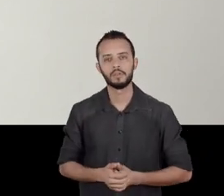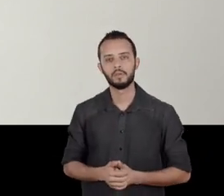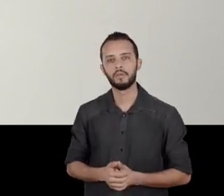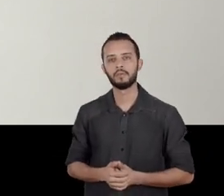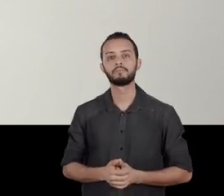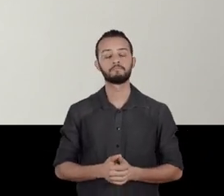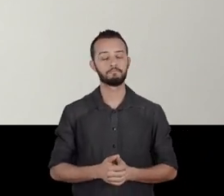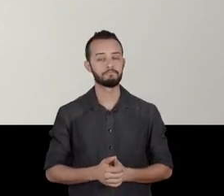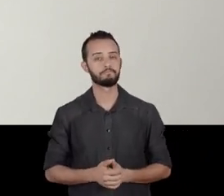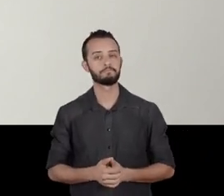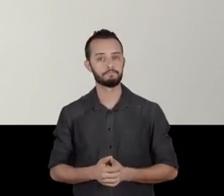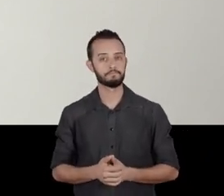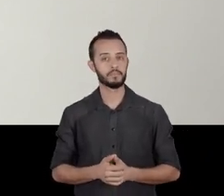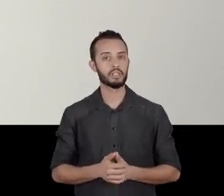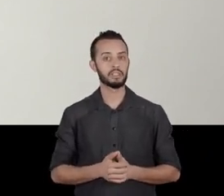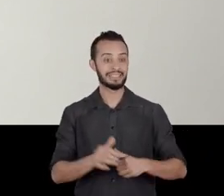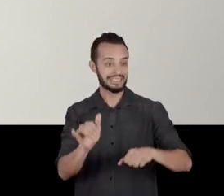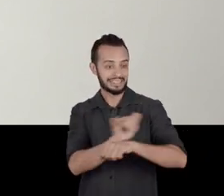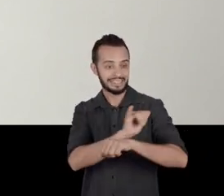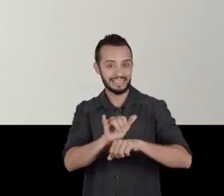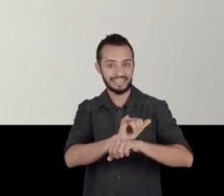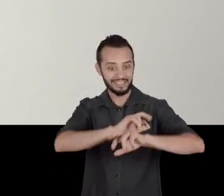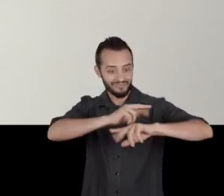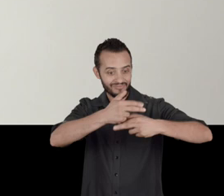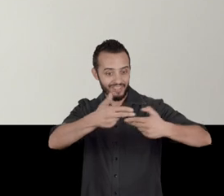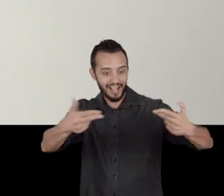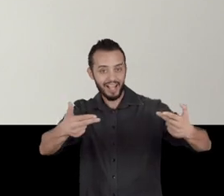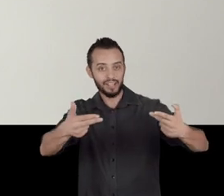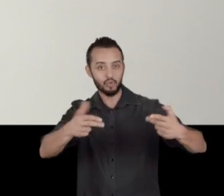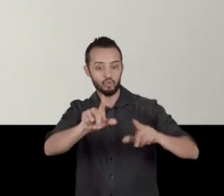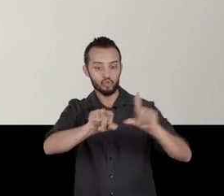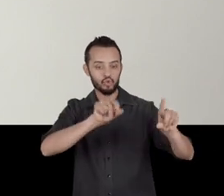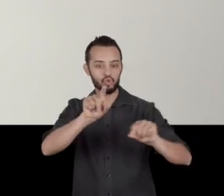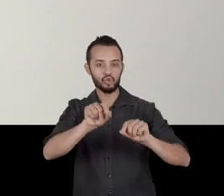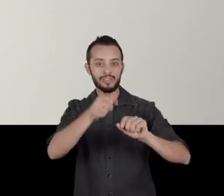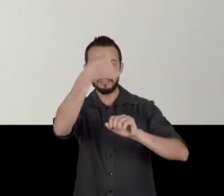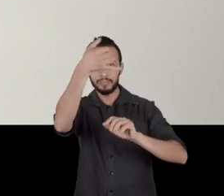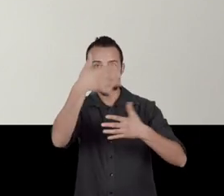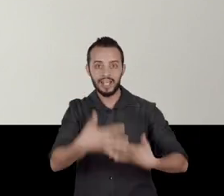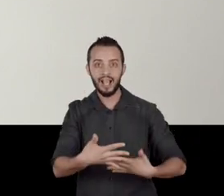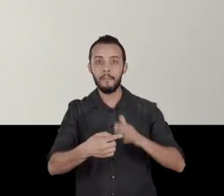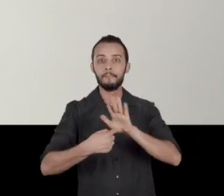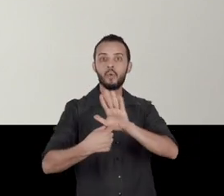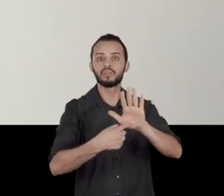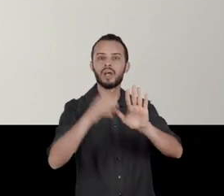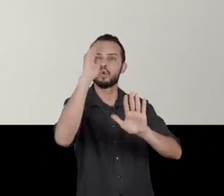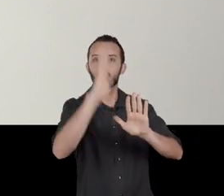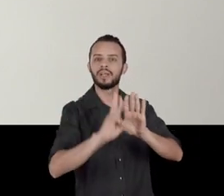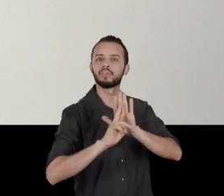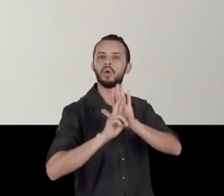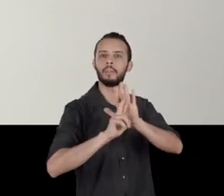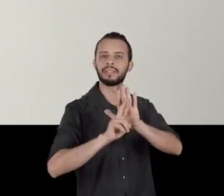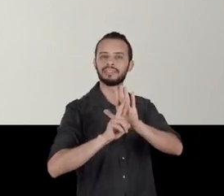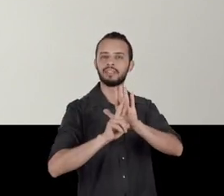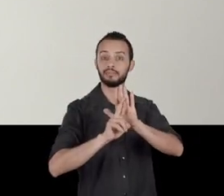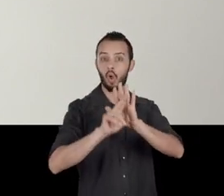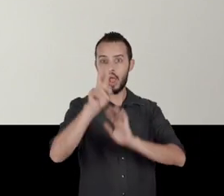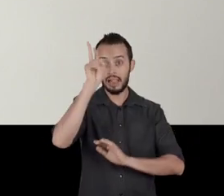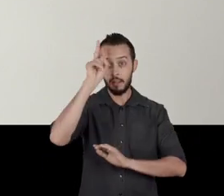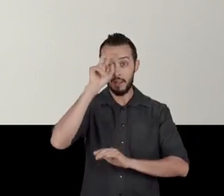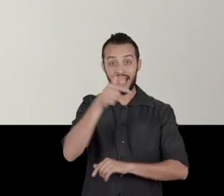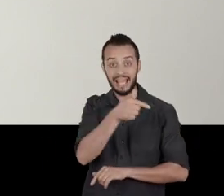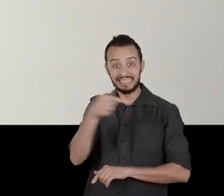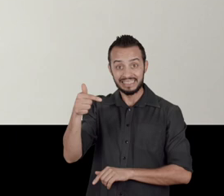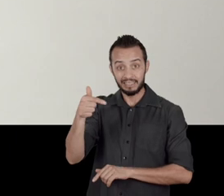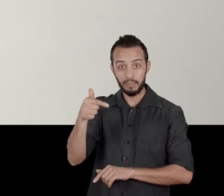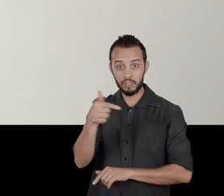escolhesse, dentre dessas possibilidades, algo para falar de Brasil. Então, a gente também tem que lembrar que a Semana de